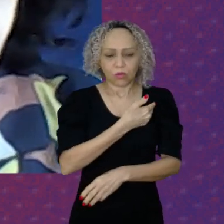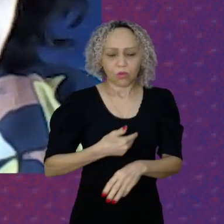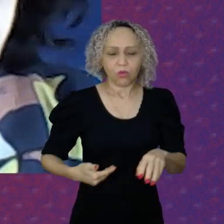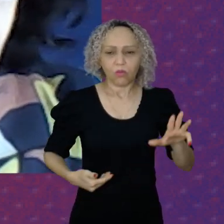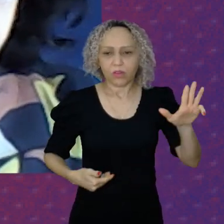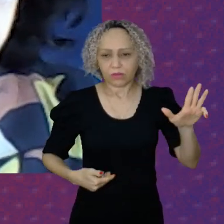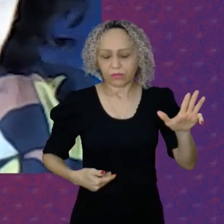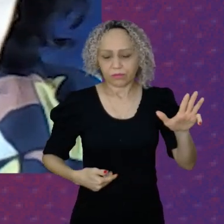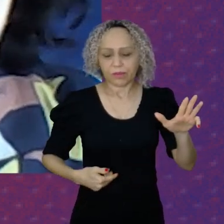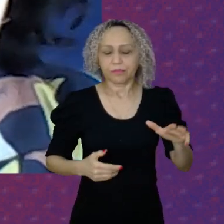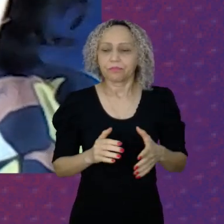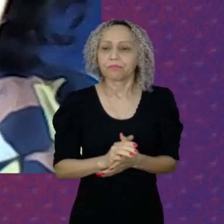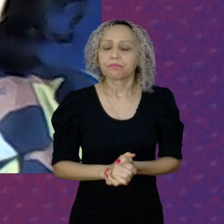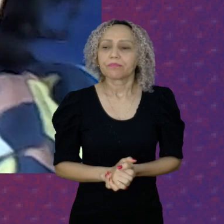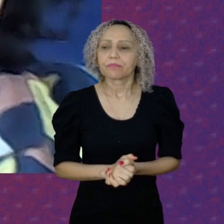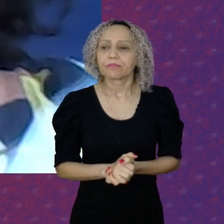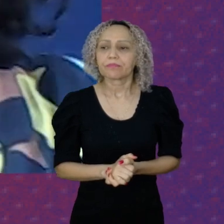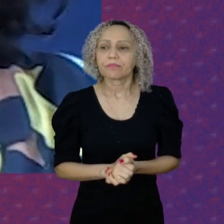Ainda